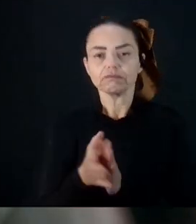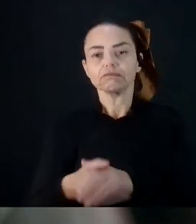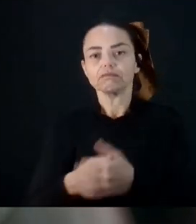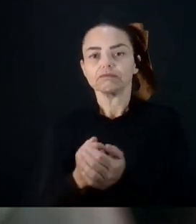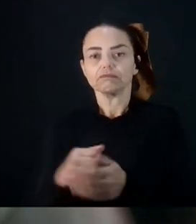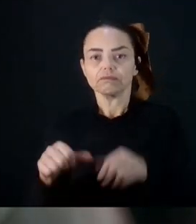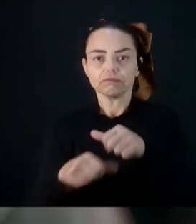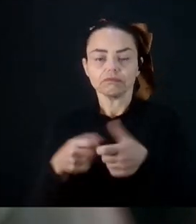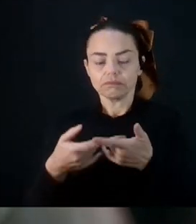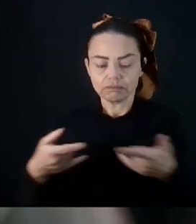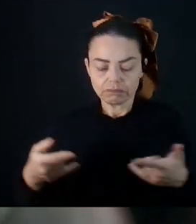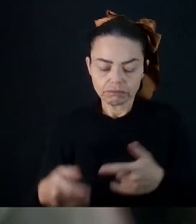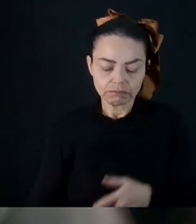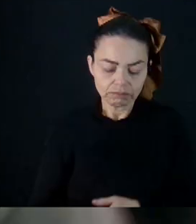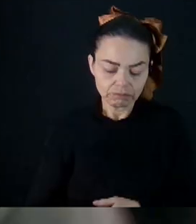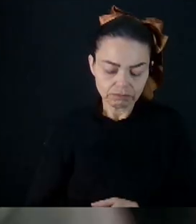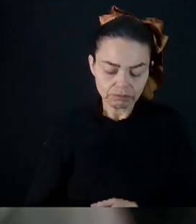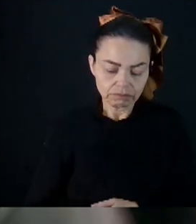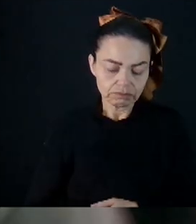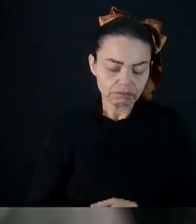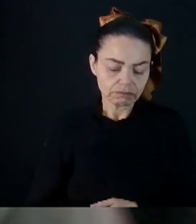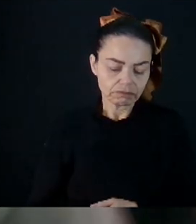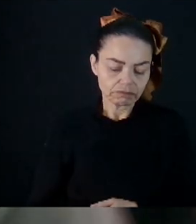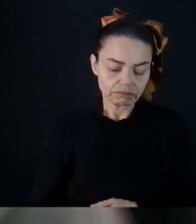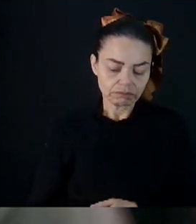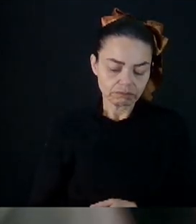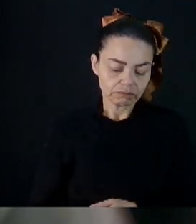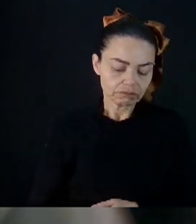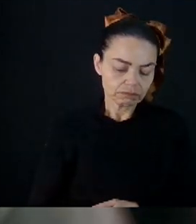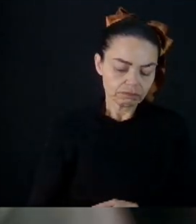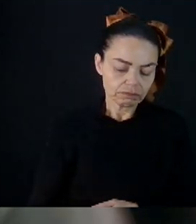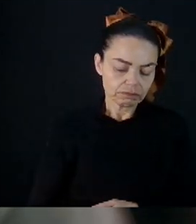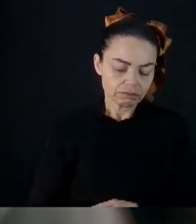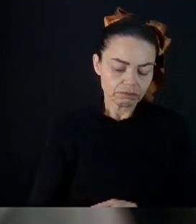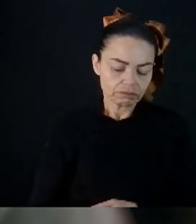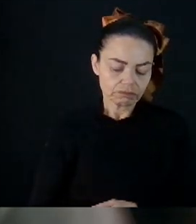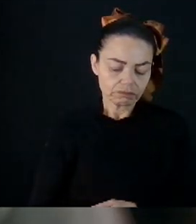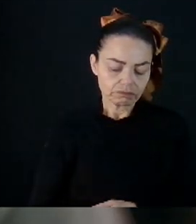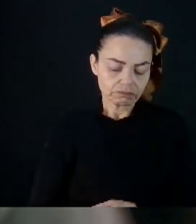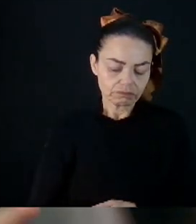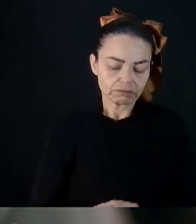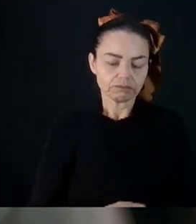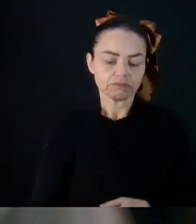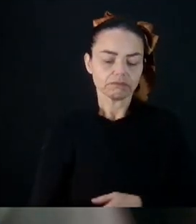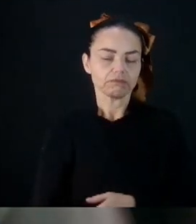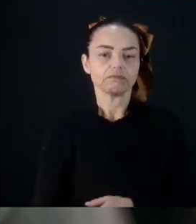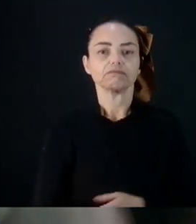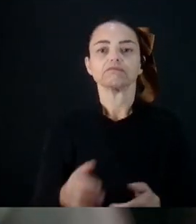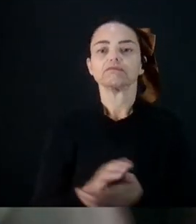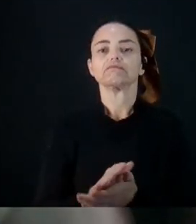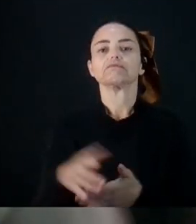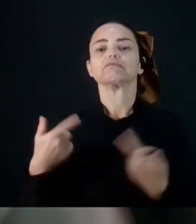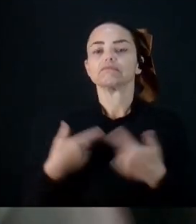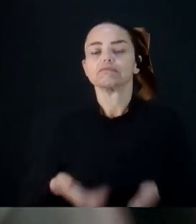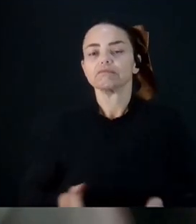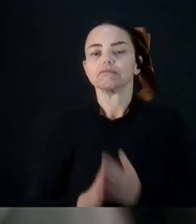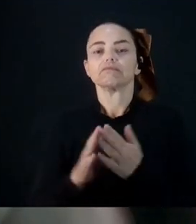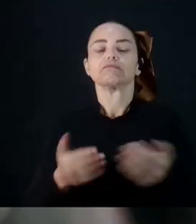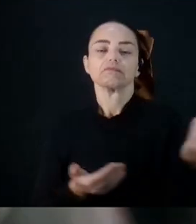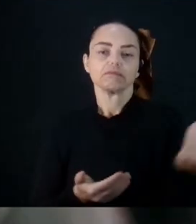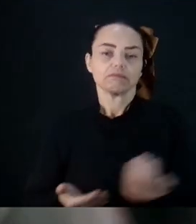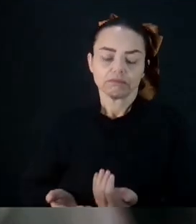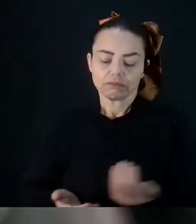fralda. Olha então, quando eu tenho pacientes gestantes, eu já falo, quando ganhar um bebê, quando tiver, né, já numa fase confortável, né,